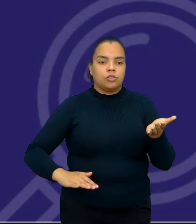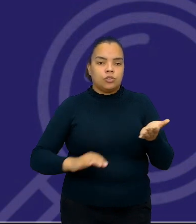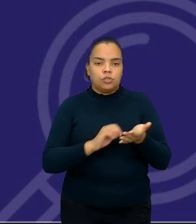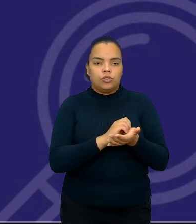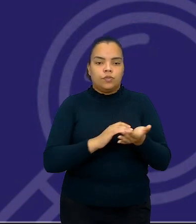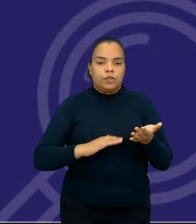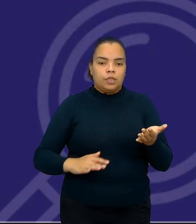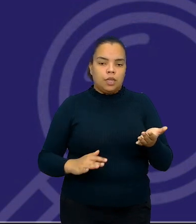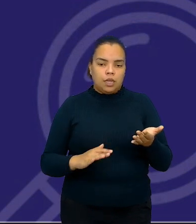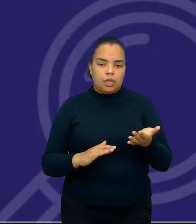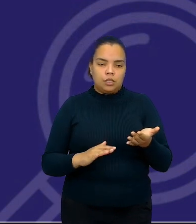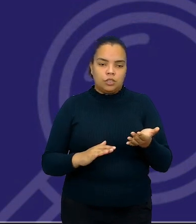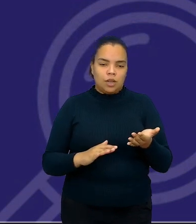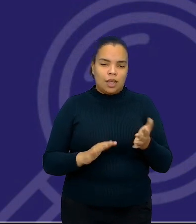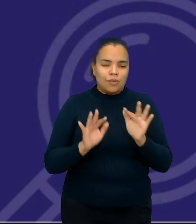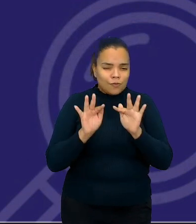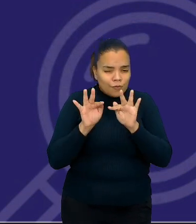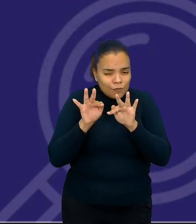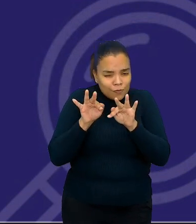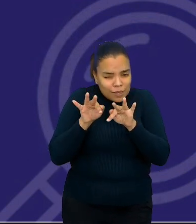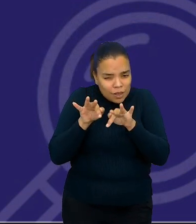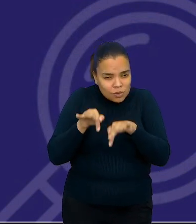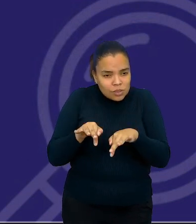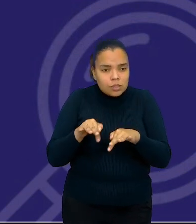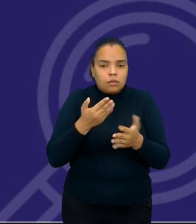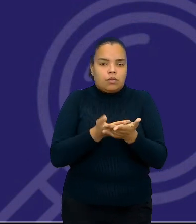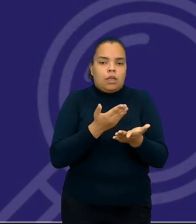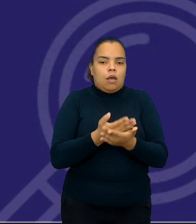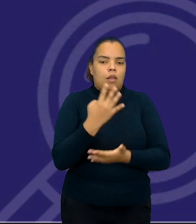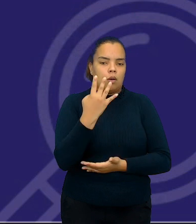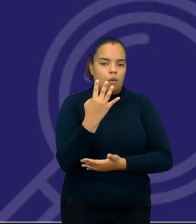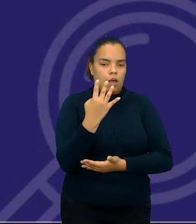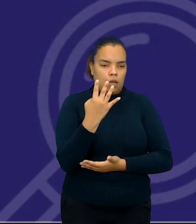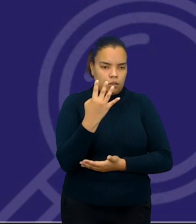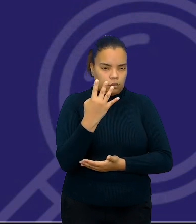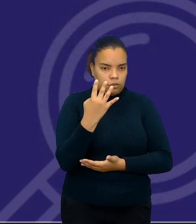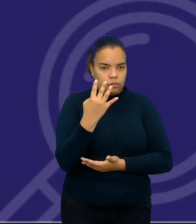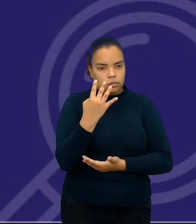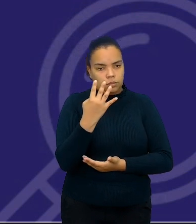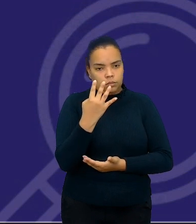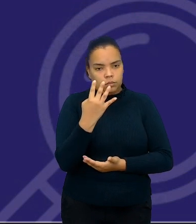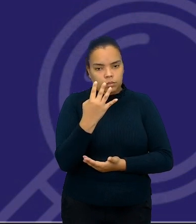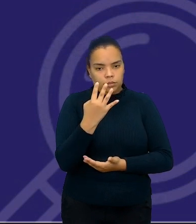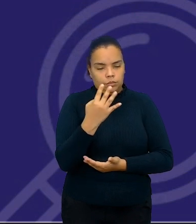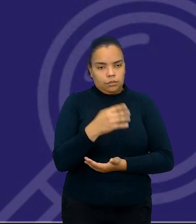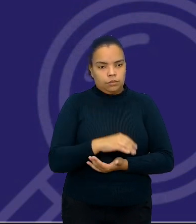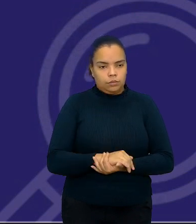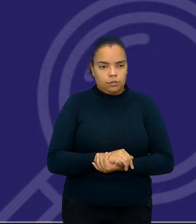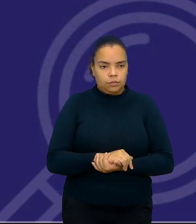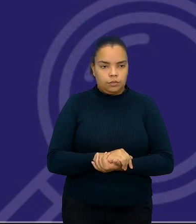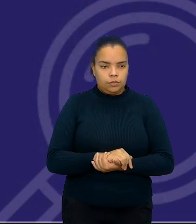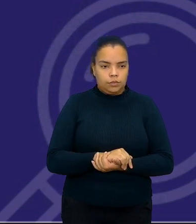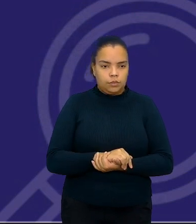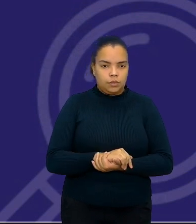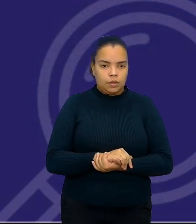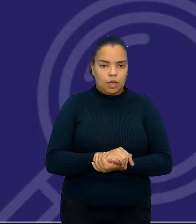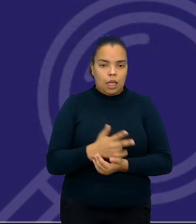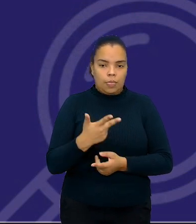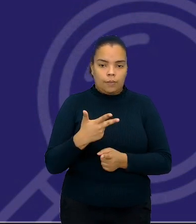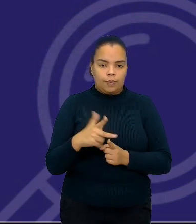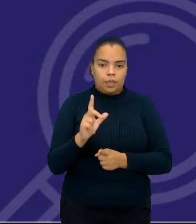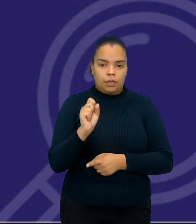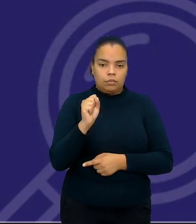está presente lá no finalzinho da aula 4, né, uma atividade denominada É Hora da Pesquisa. Ela